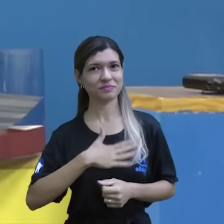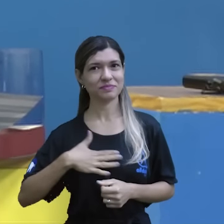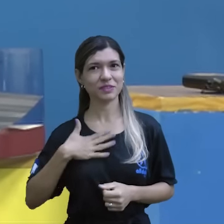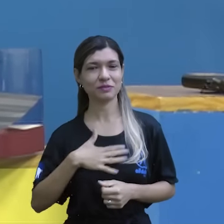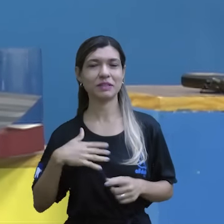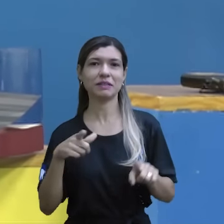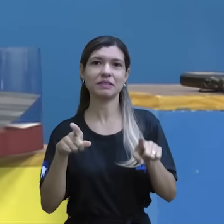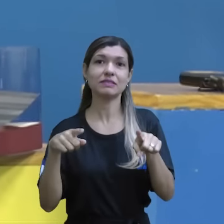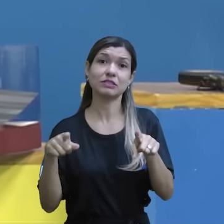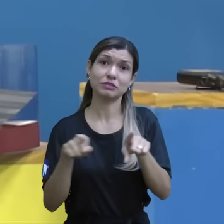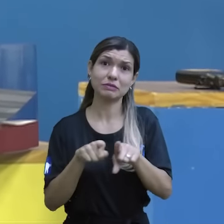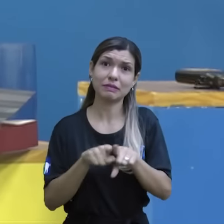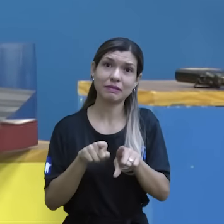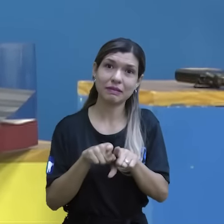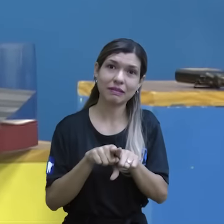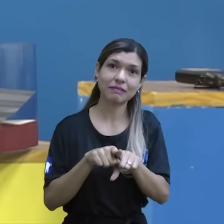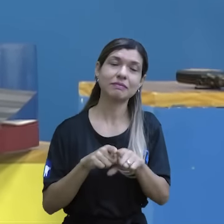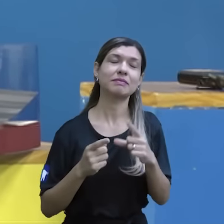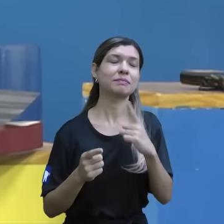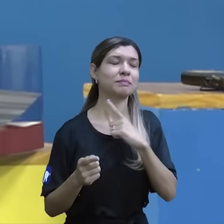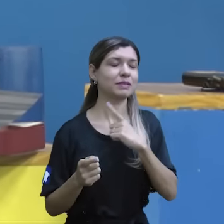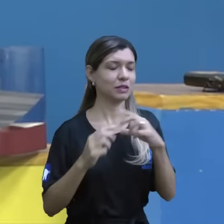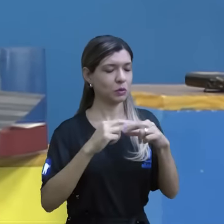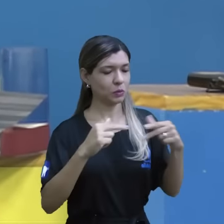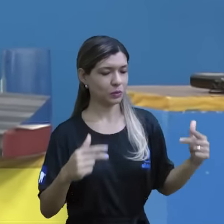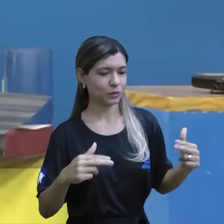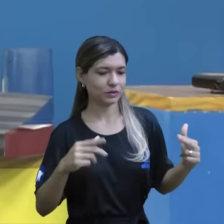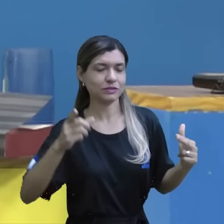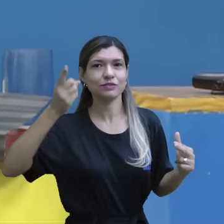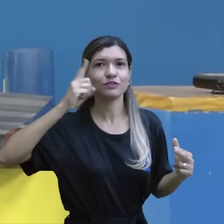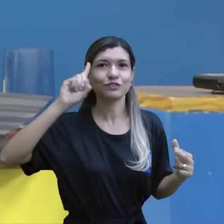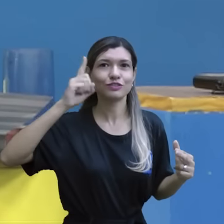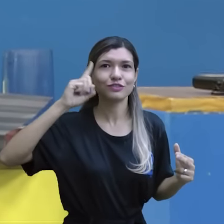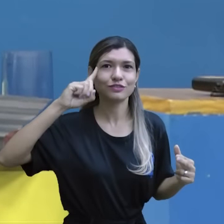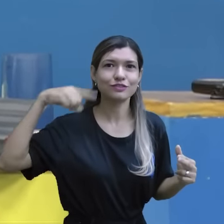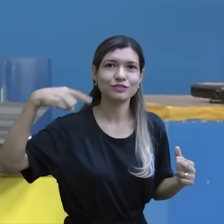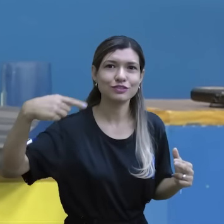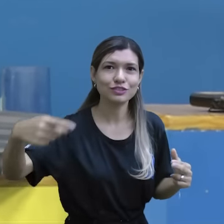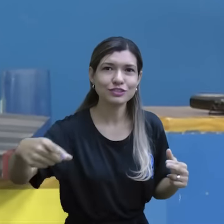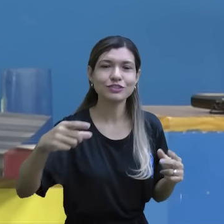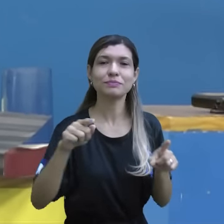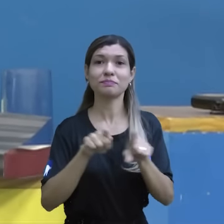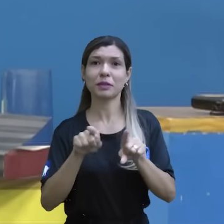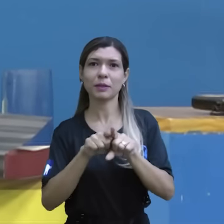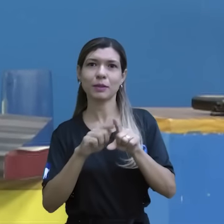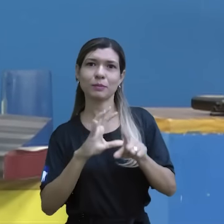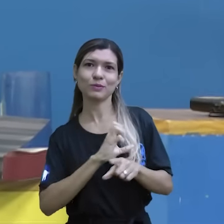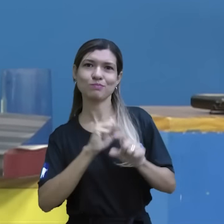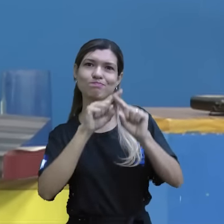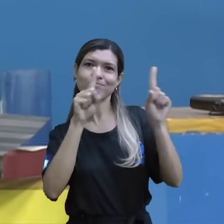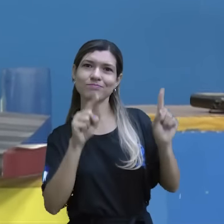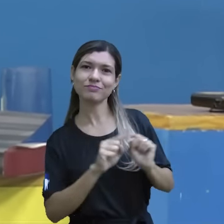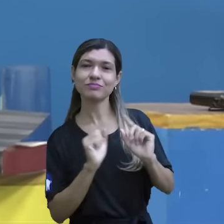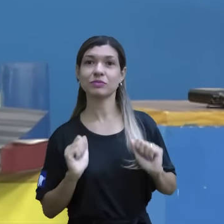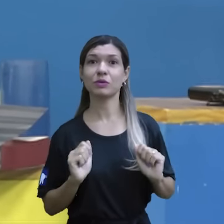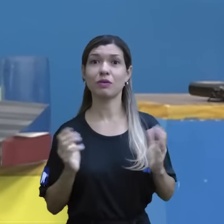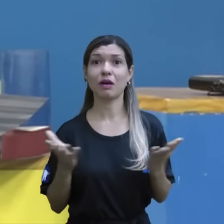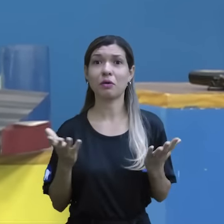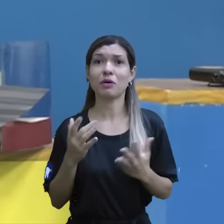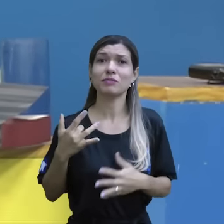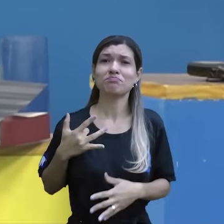terminar, porque está muito bom. Obrigada a essas duas convidadas